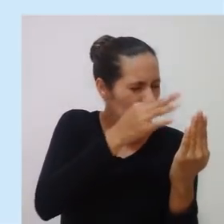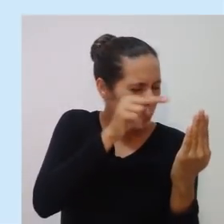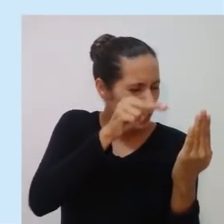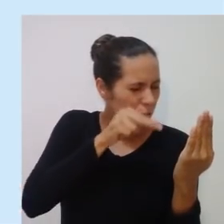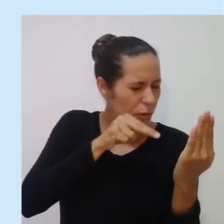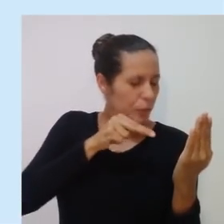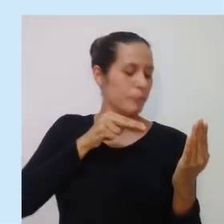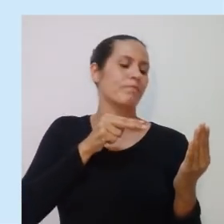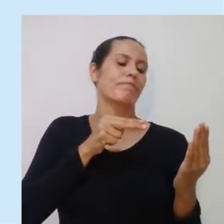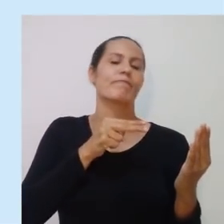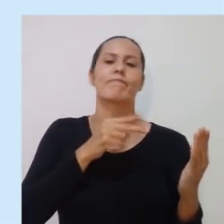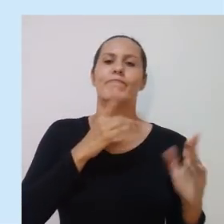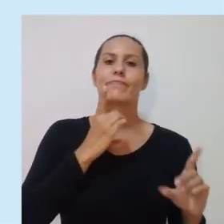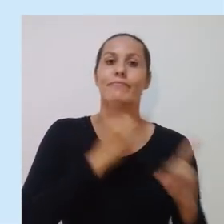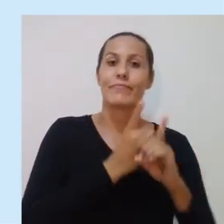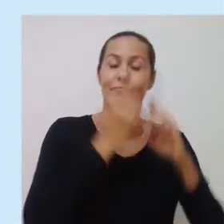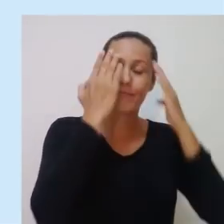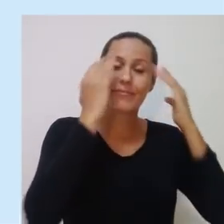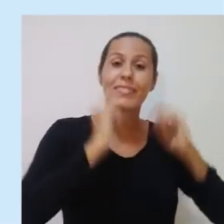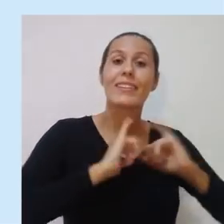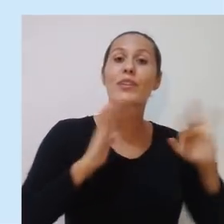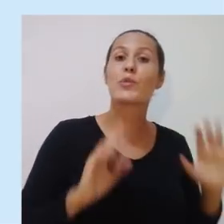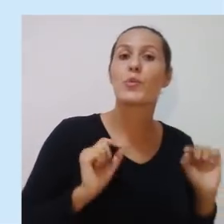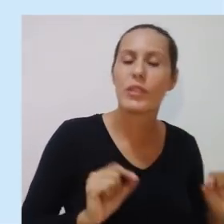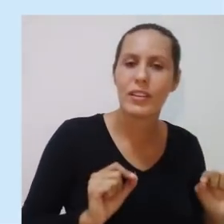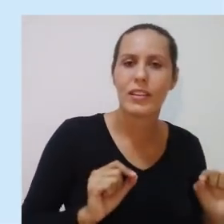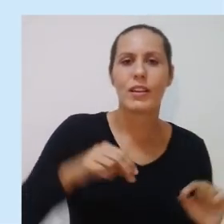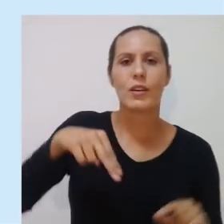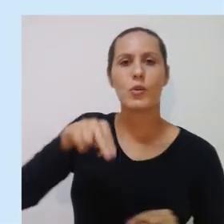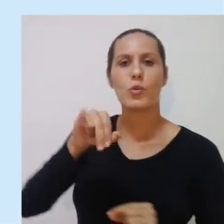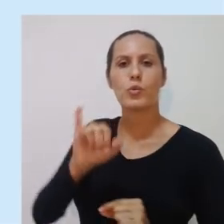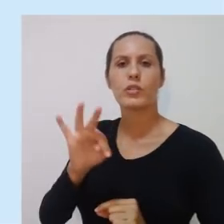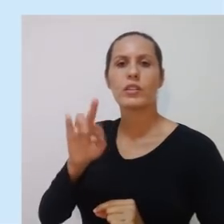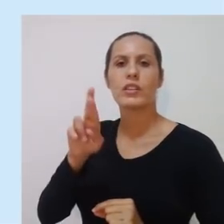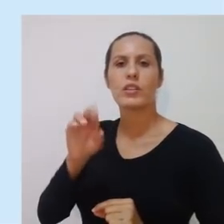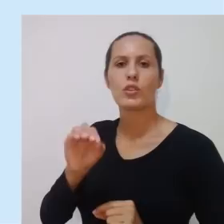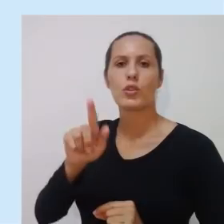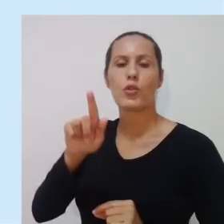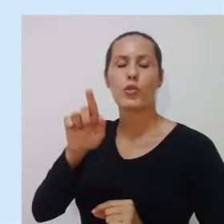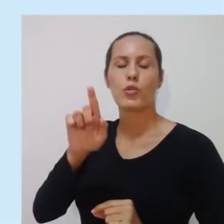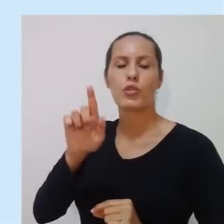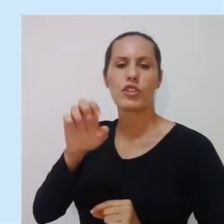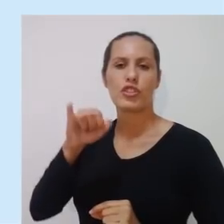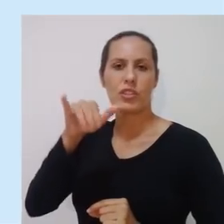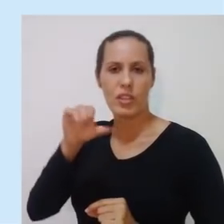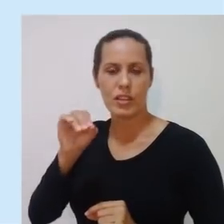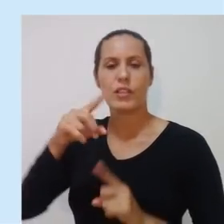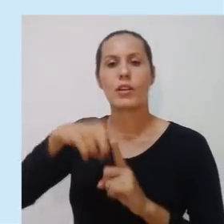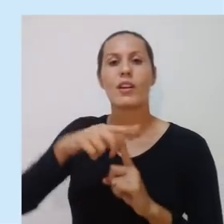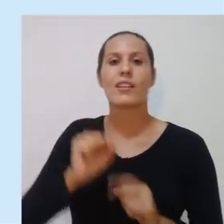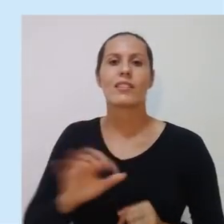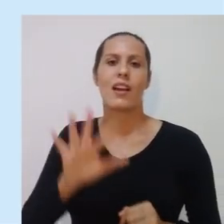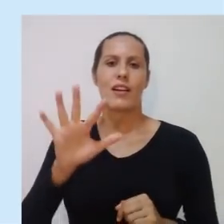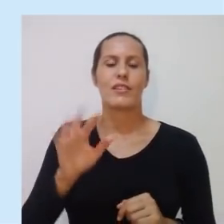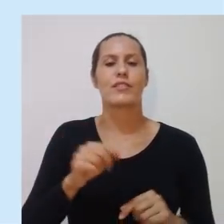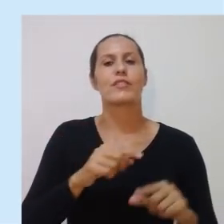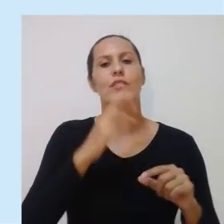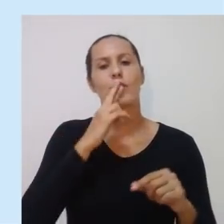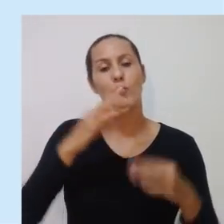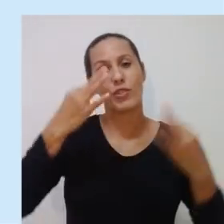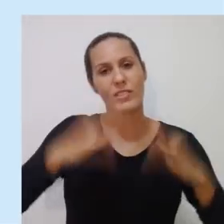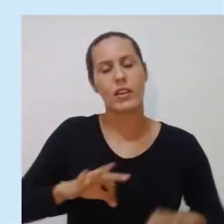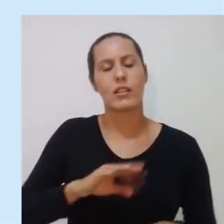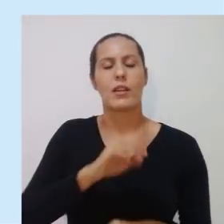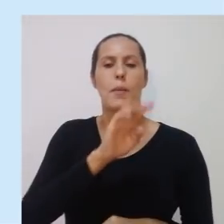volta ao texto, nós vamos ver com muita clareza que o nitrogênio é um gás. Por isso que tem que marcar a letra